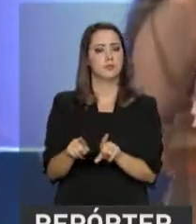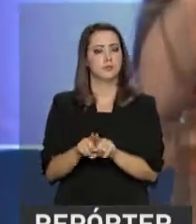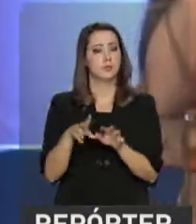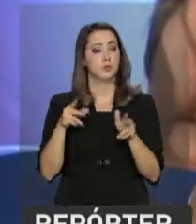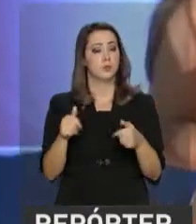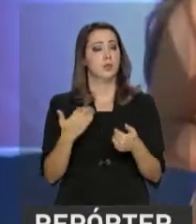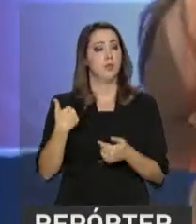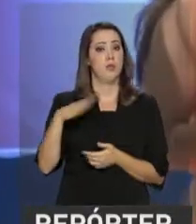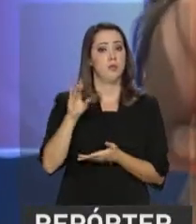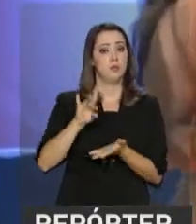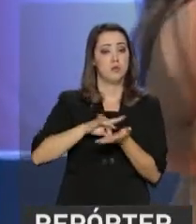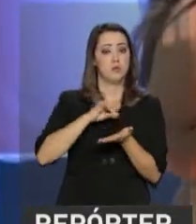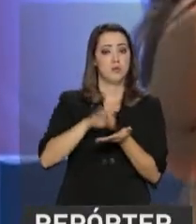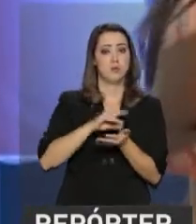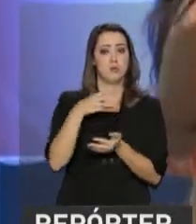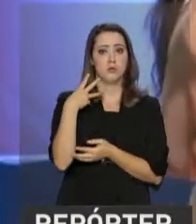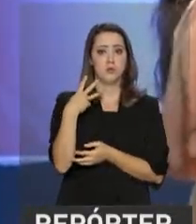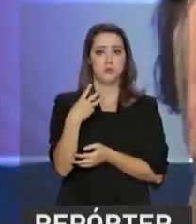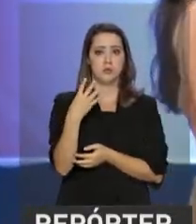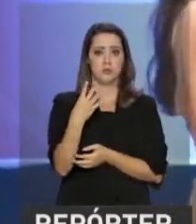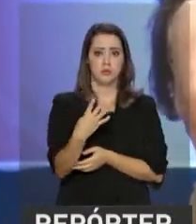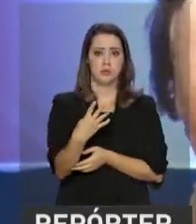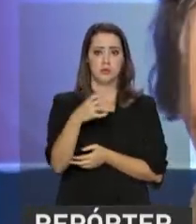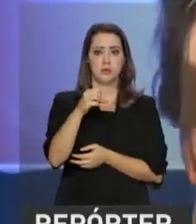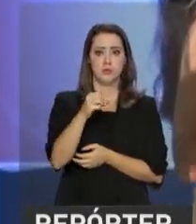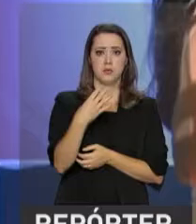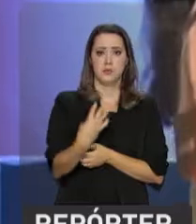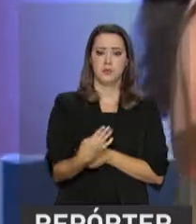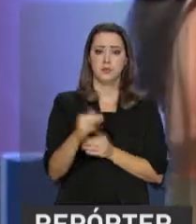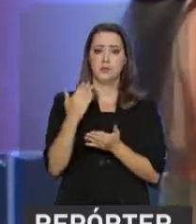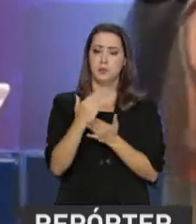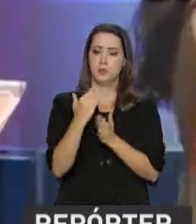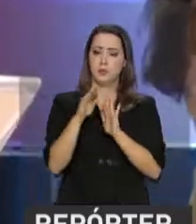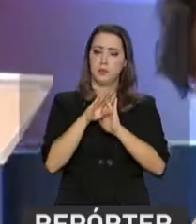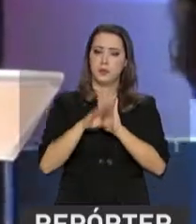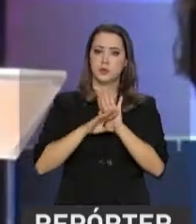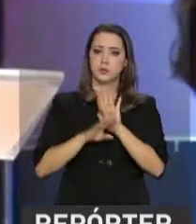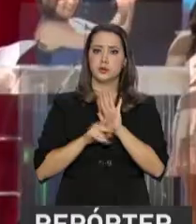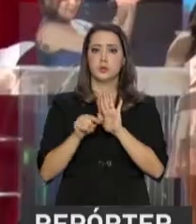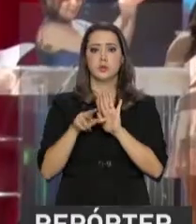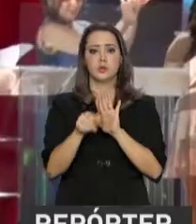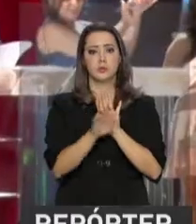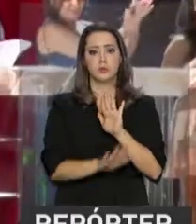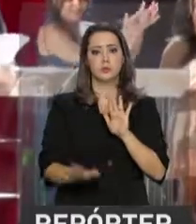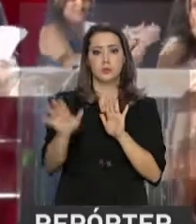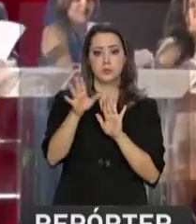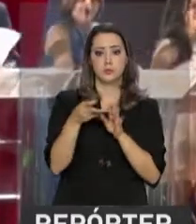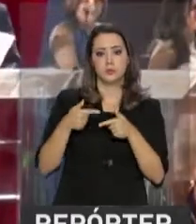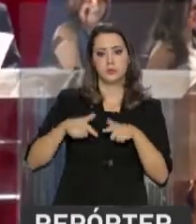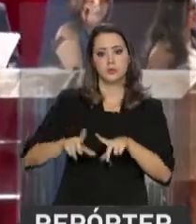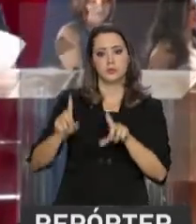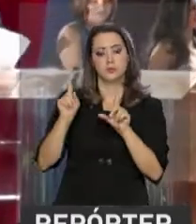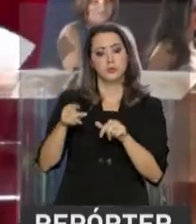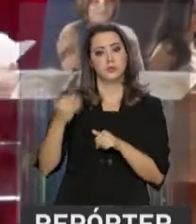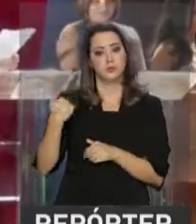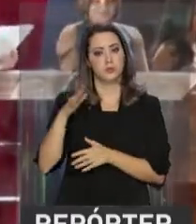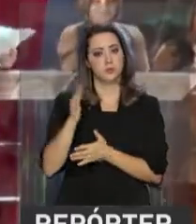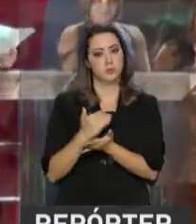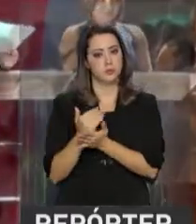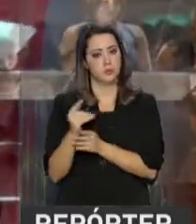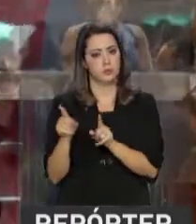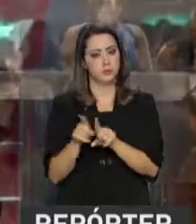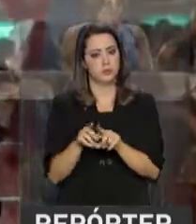todo foram inscritos 3494 projetos em todo o país a premiação é uma das iniciativas